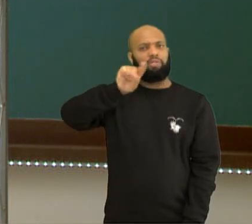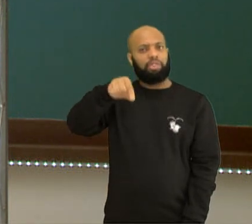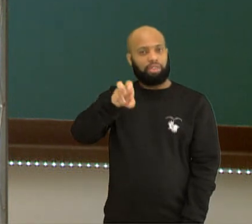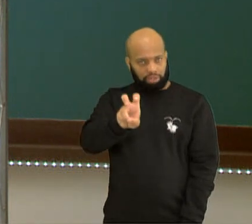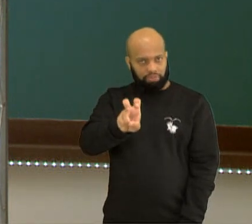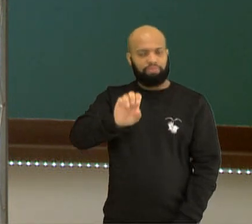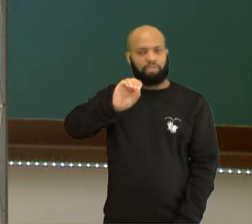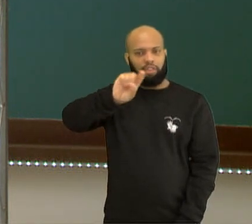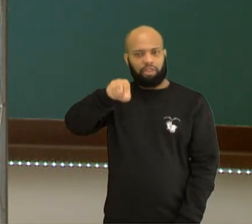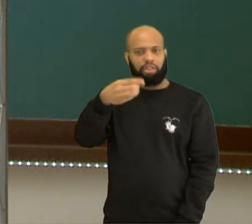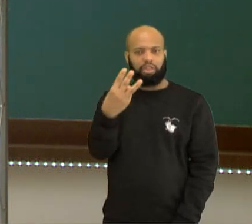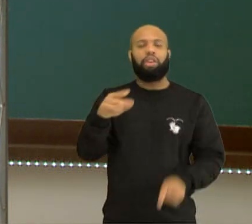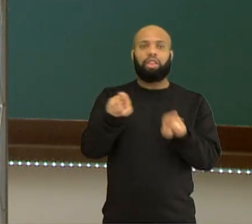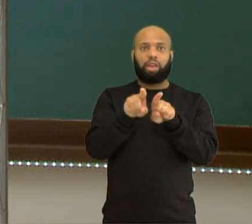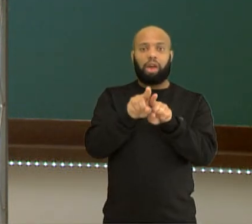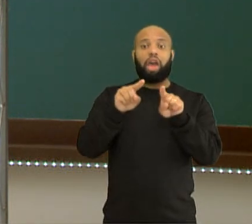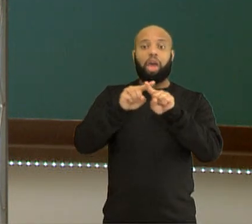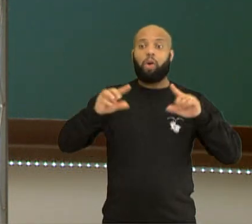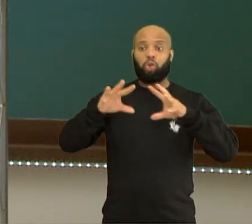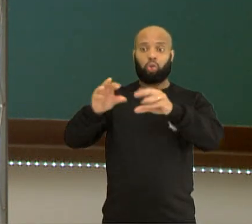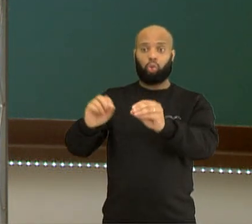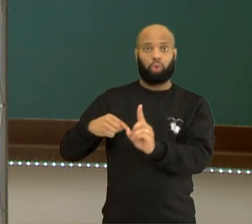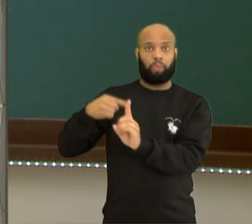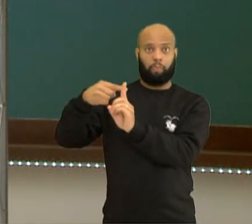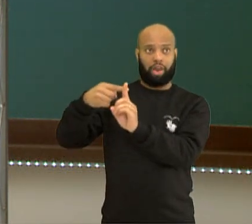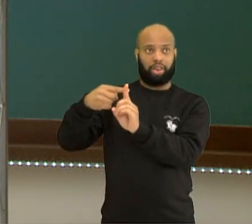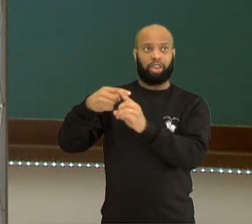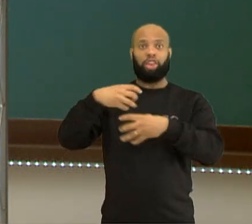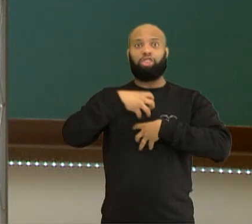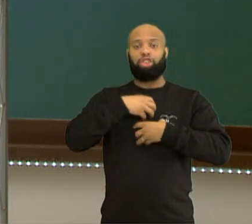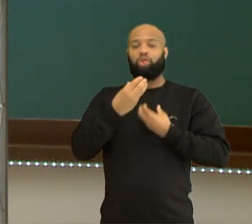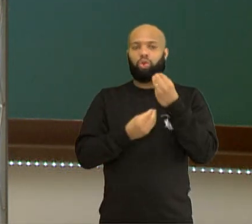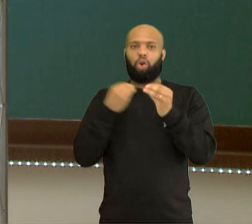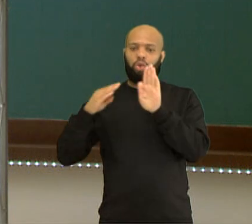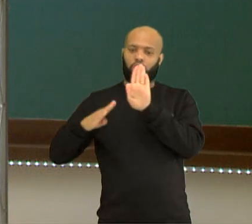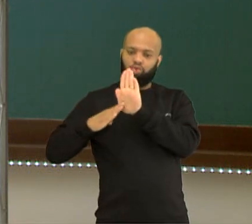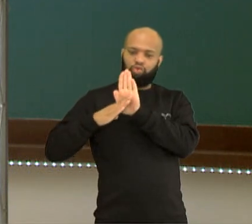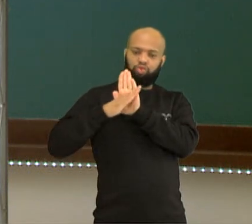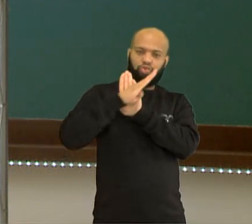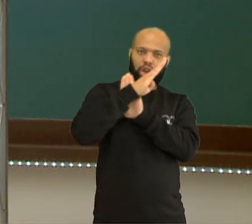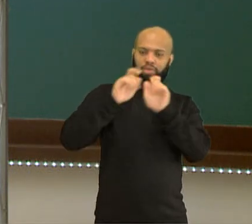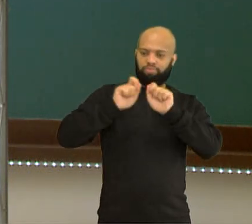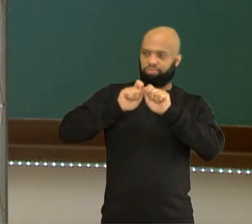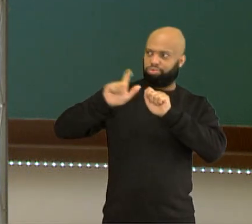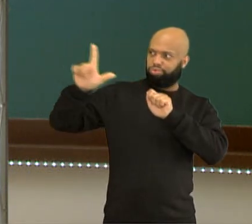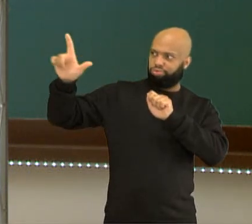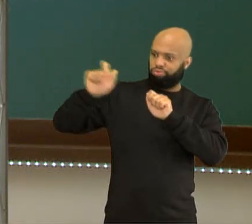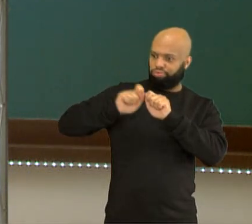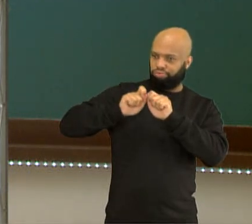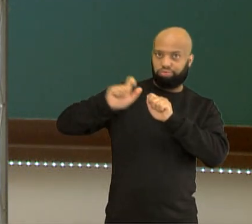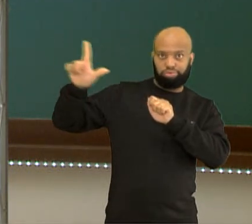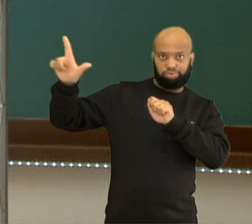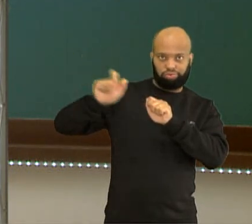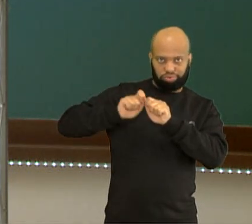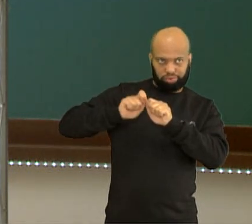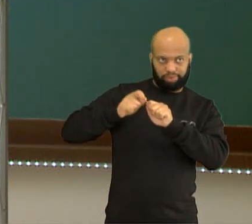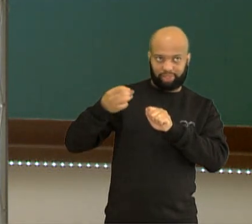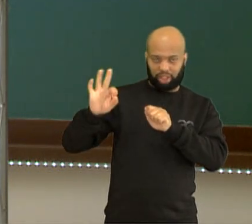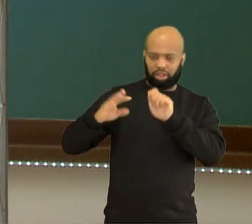bom? Então, ele assume valores positivos, essa reta terá um comportamento crescente, o gráfico será crescente, tá